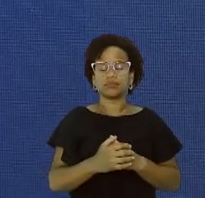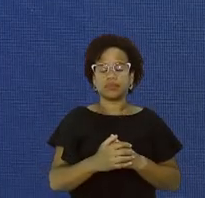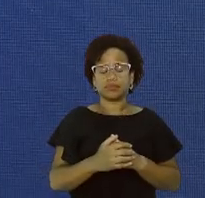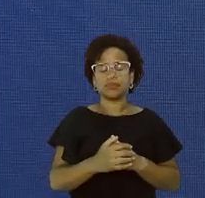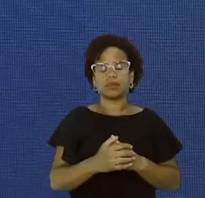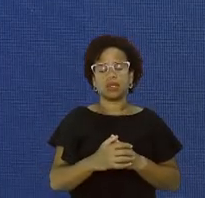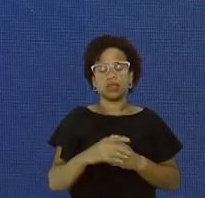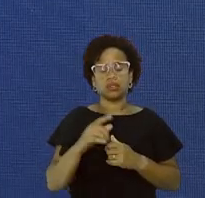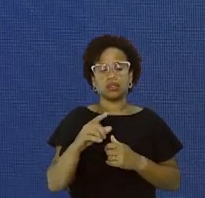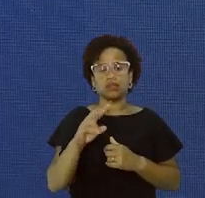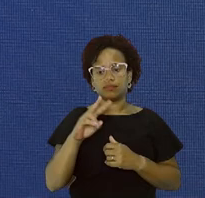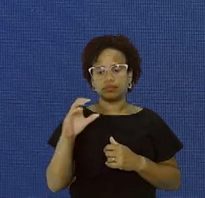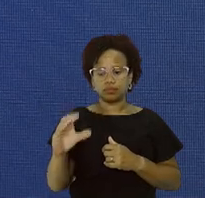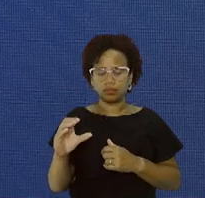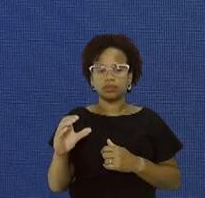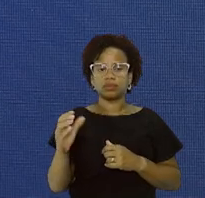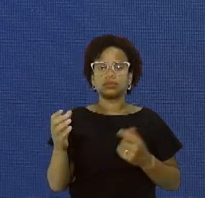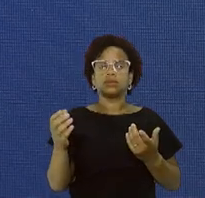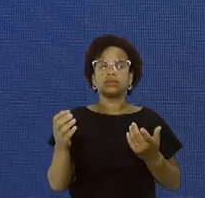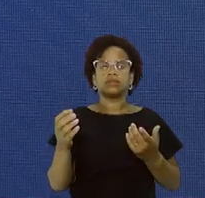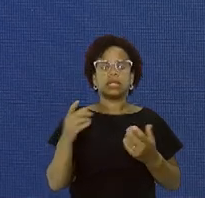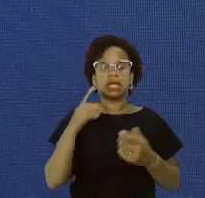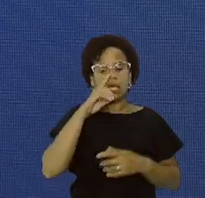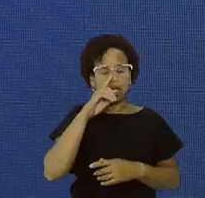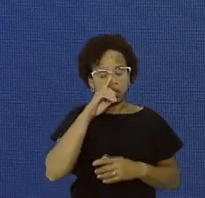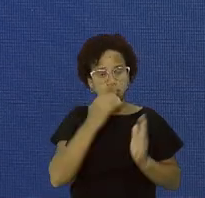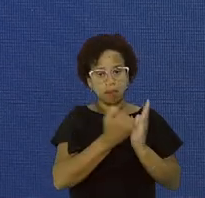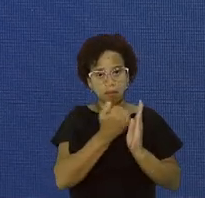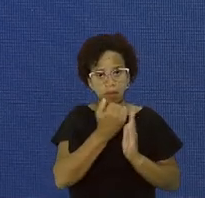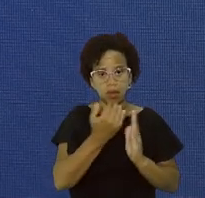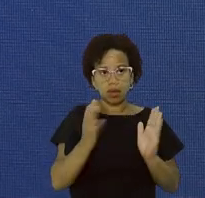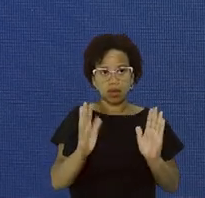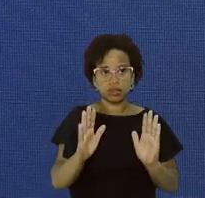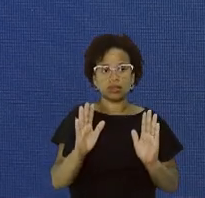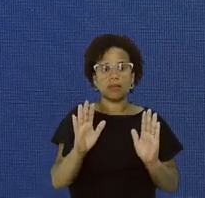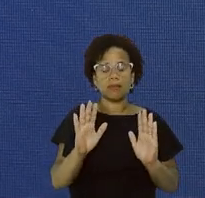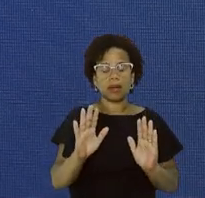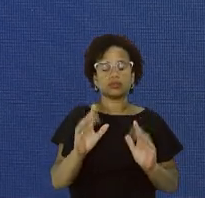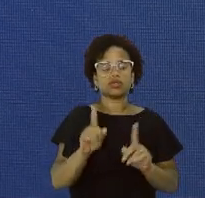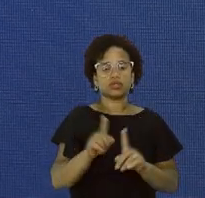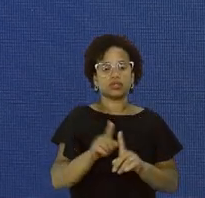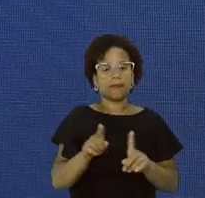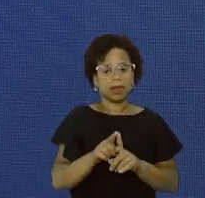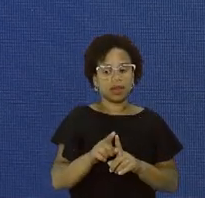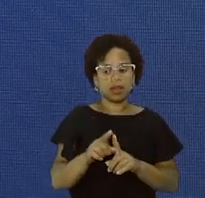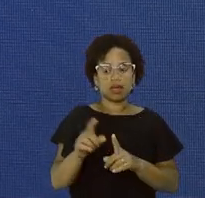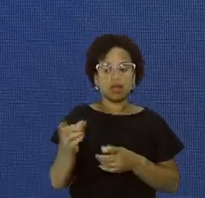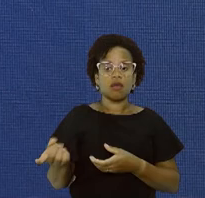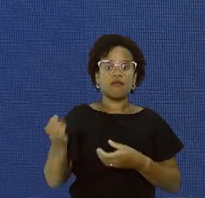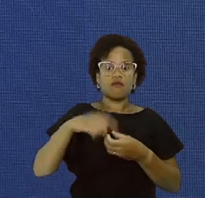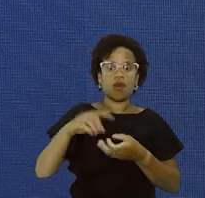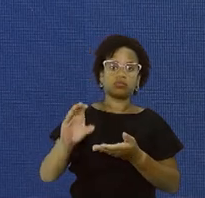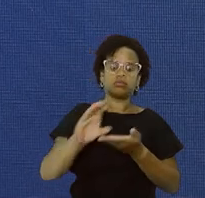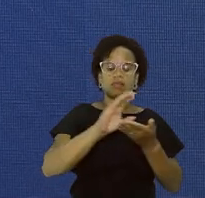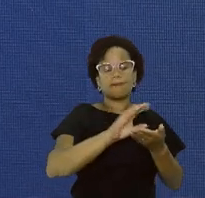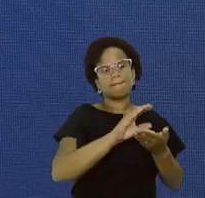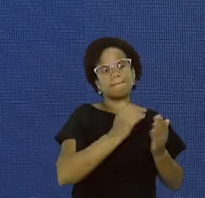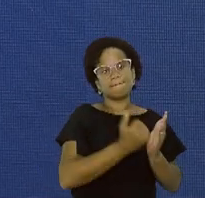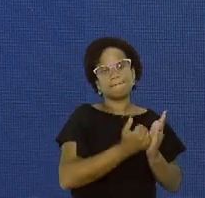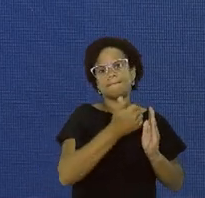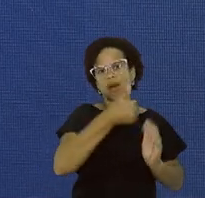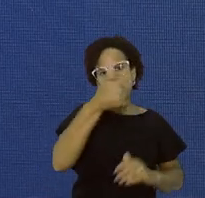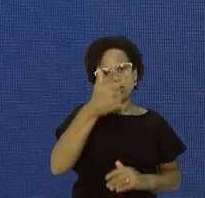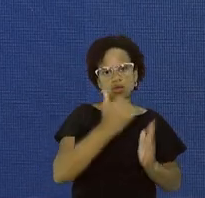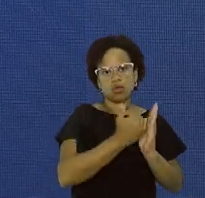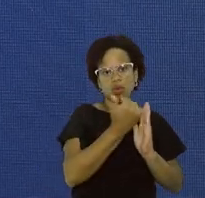mais risco e é mais você realmente potencialmente tendo mais retorno é em grow acho que o jogo